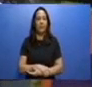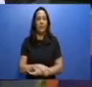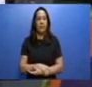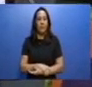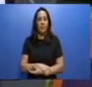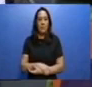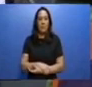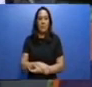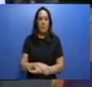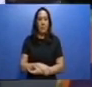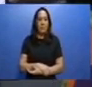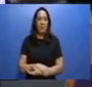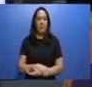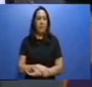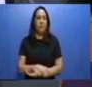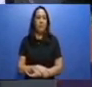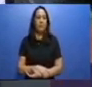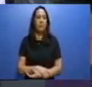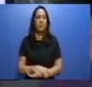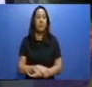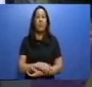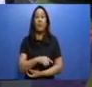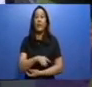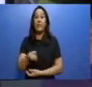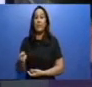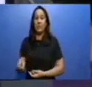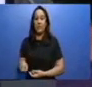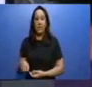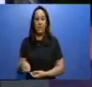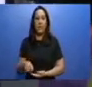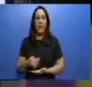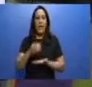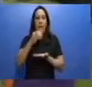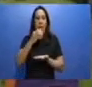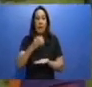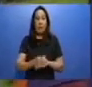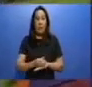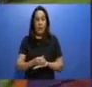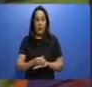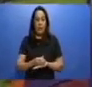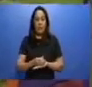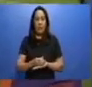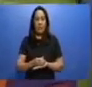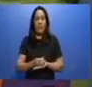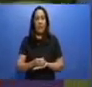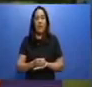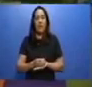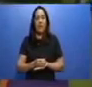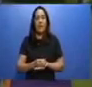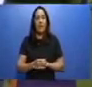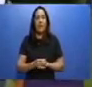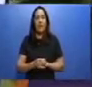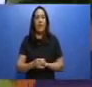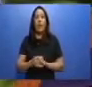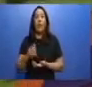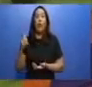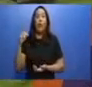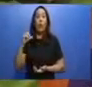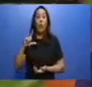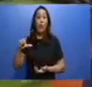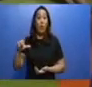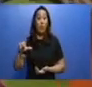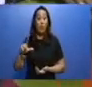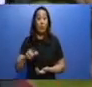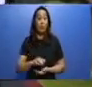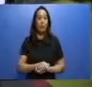Olha o que está perguntando embaixo. E se você apoiasse a esfera, que forma obteria? Essa é